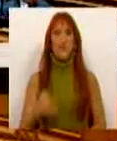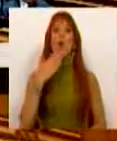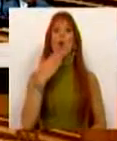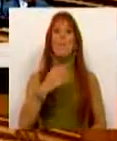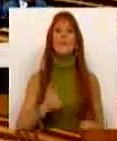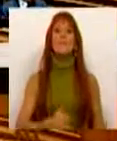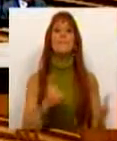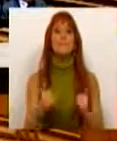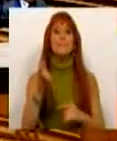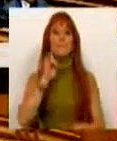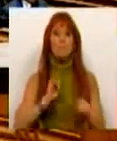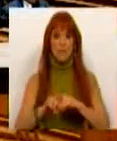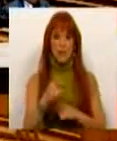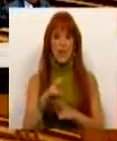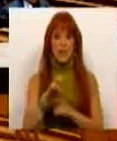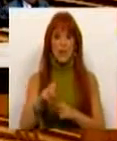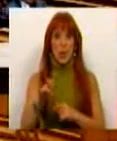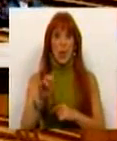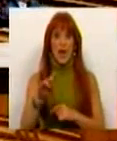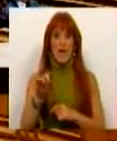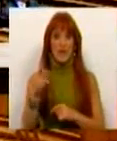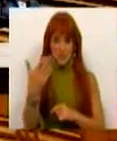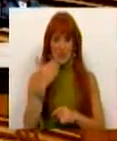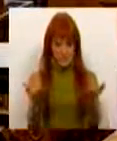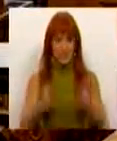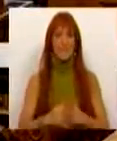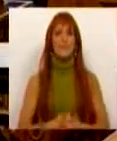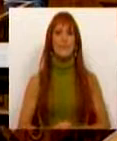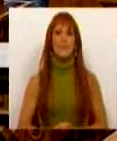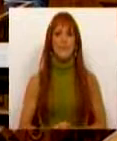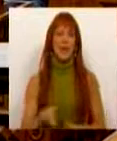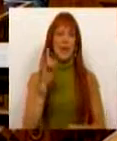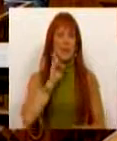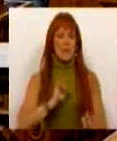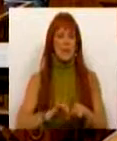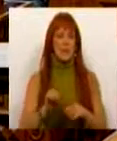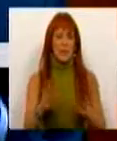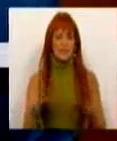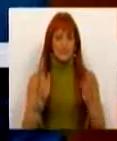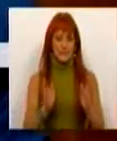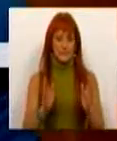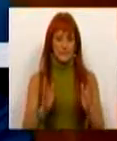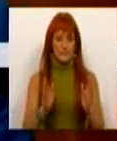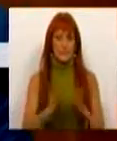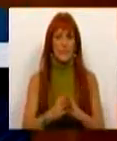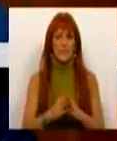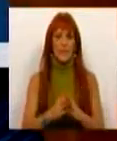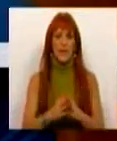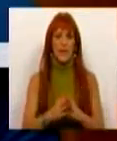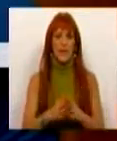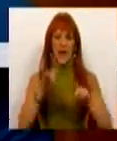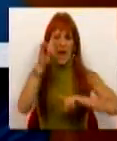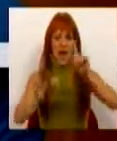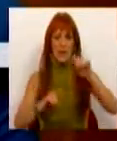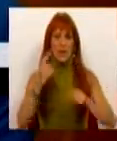Muito obrigado. Tem a palavra a Sra. Deputada Assunção Cristas, faz favor. Ó senhora Deputada, as